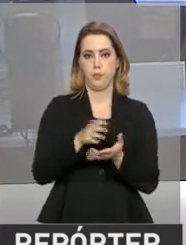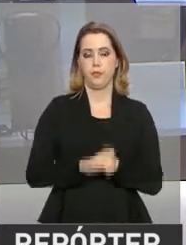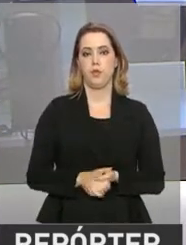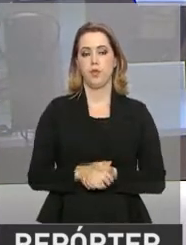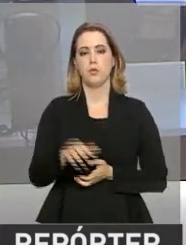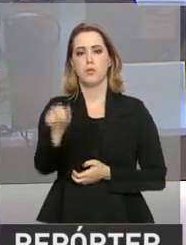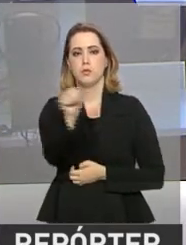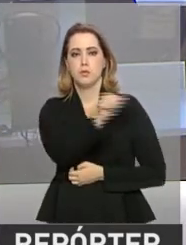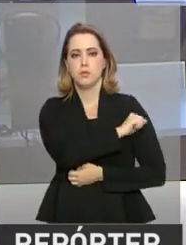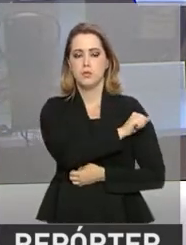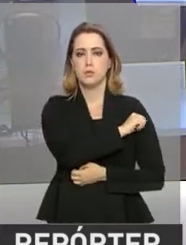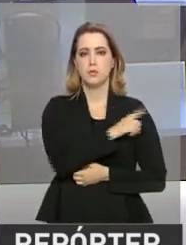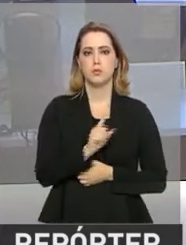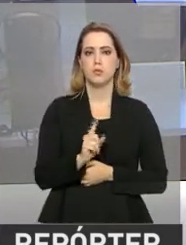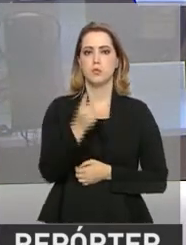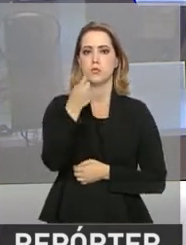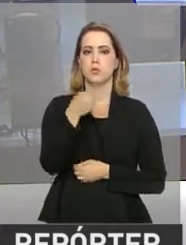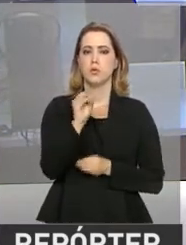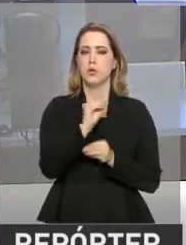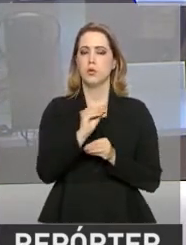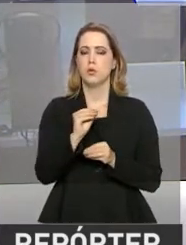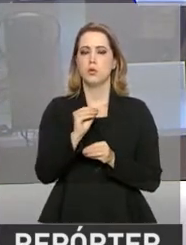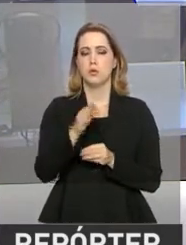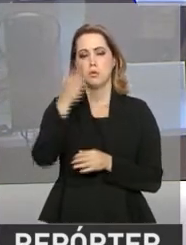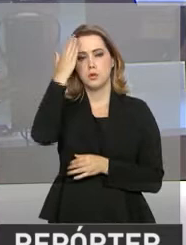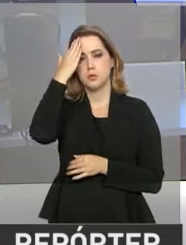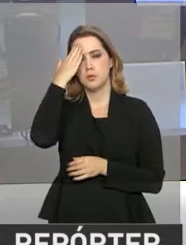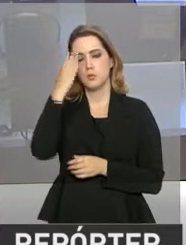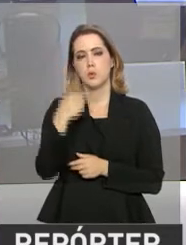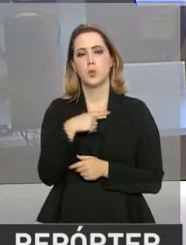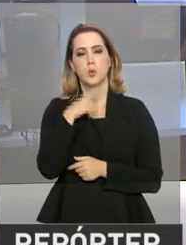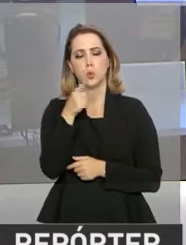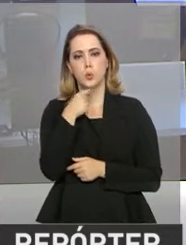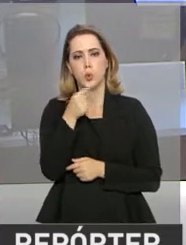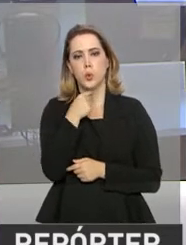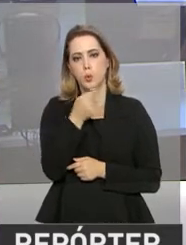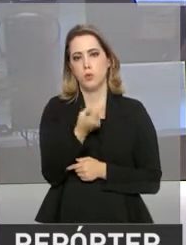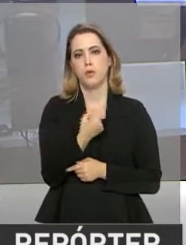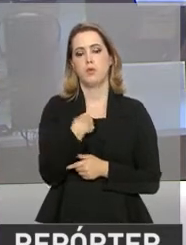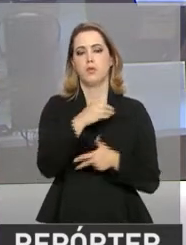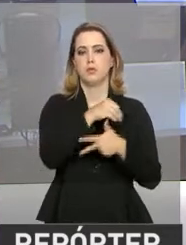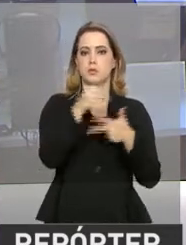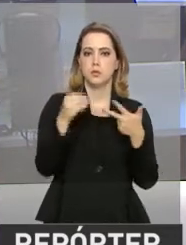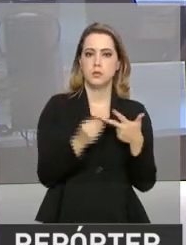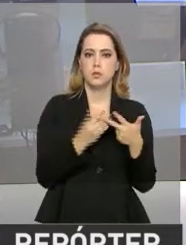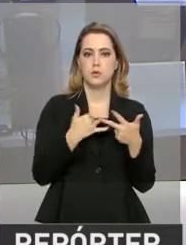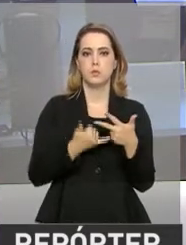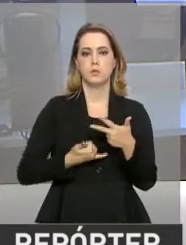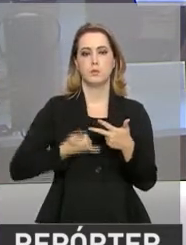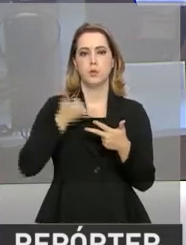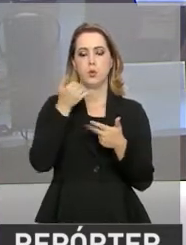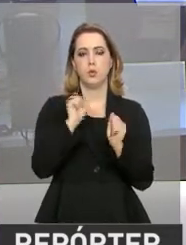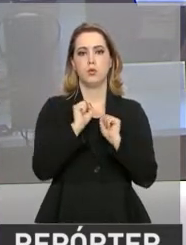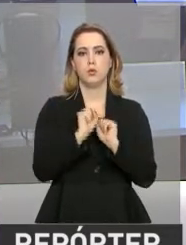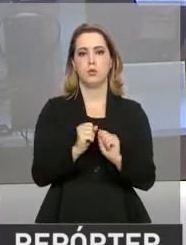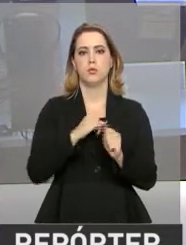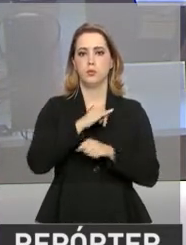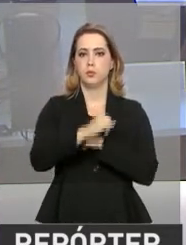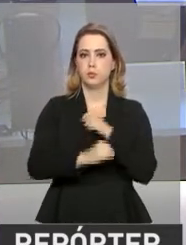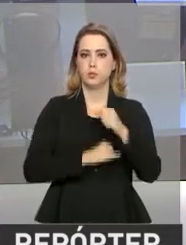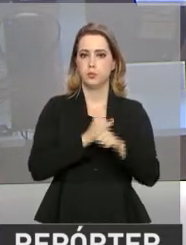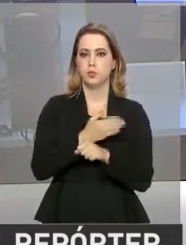de atendimento para tirar dúvidas sobre o exame nacional do ensino médio o enem o contato deve ser feito por meio do telefone